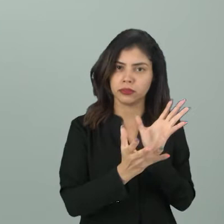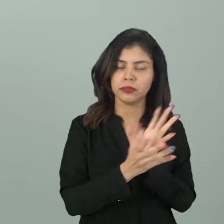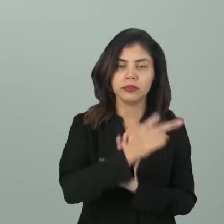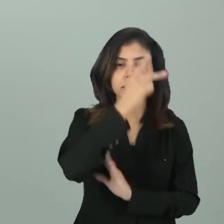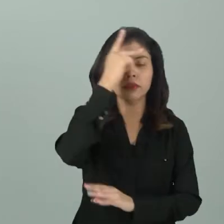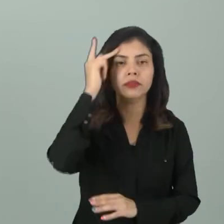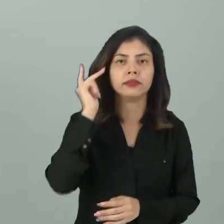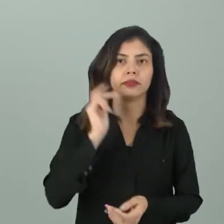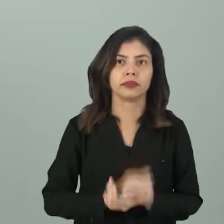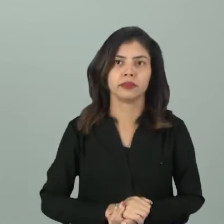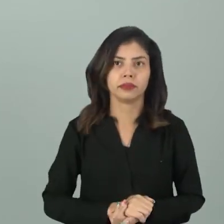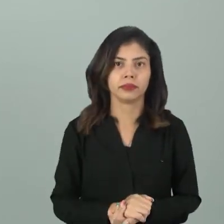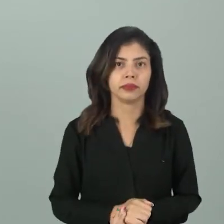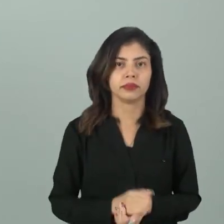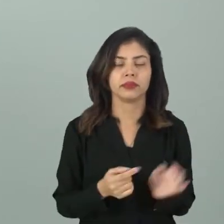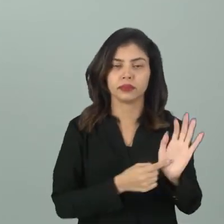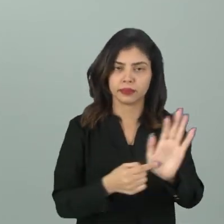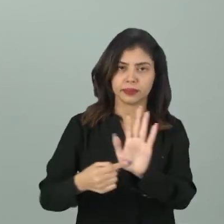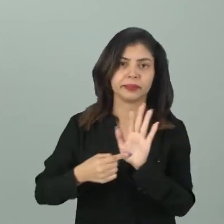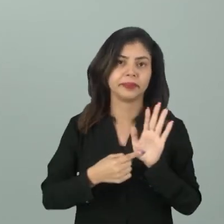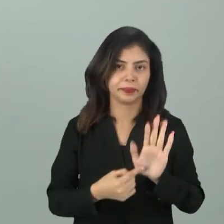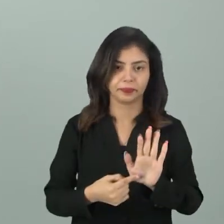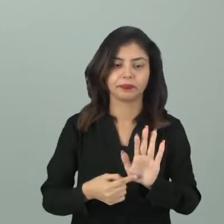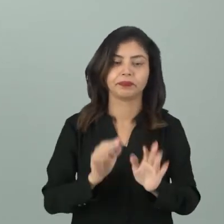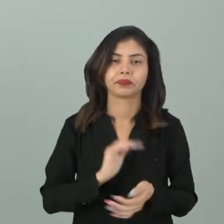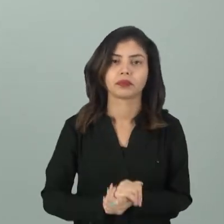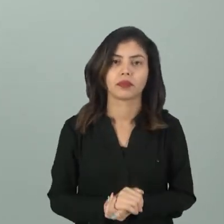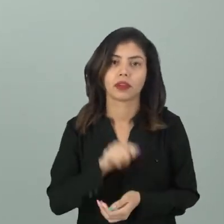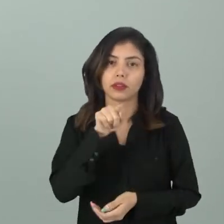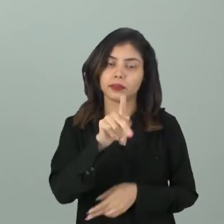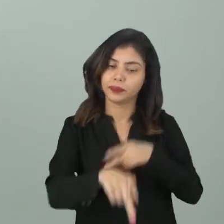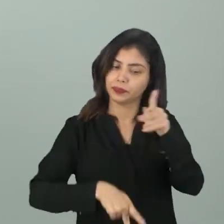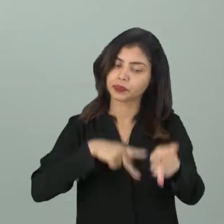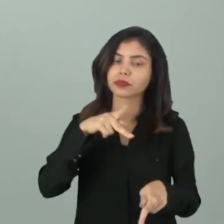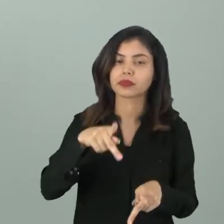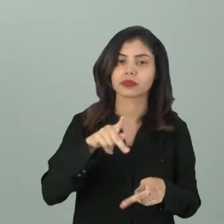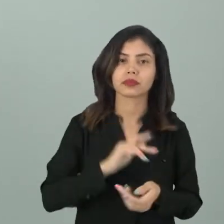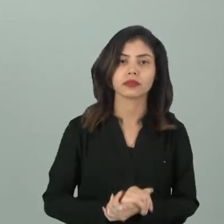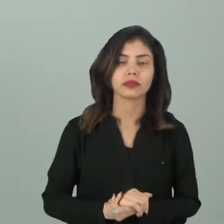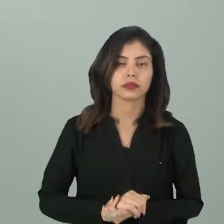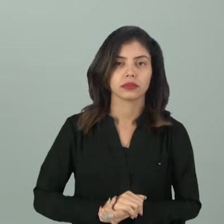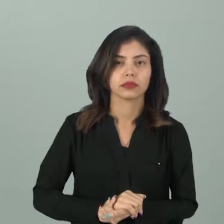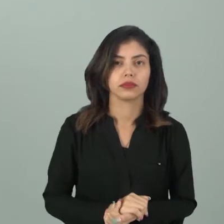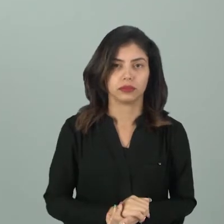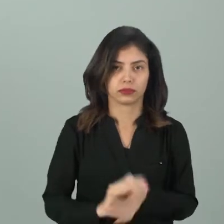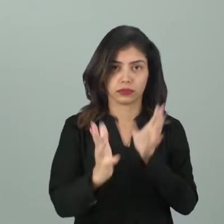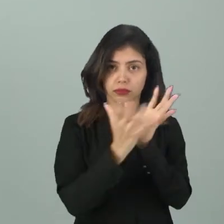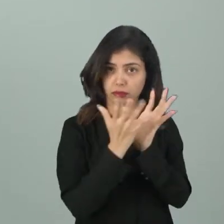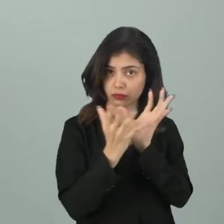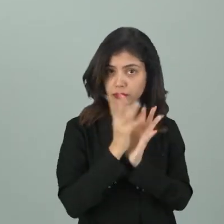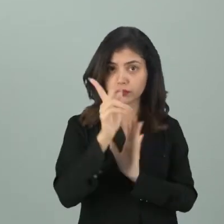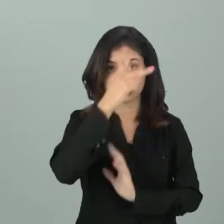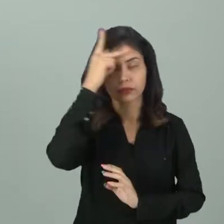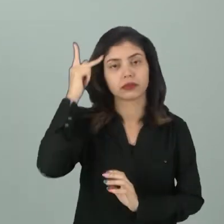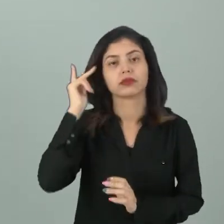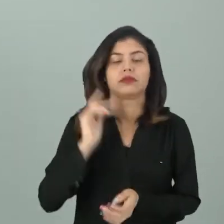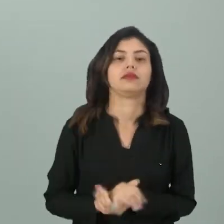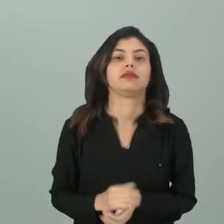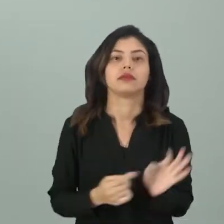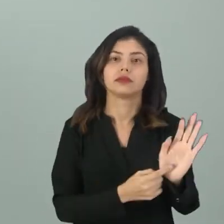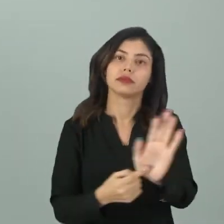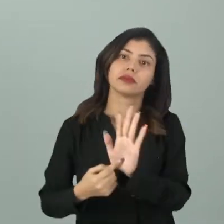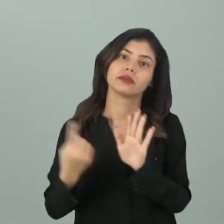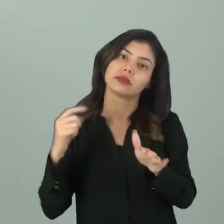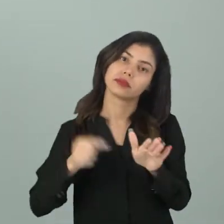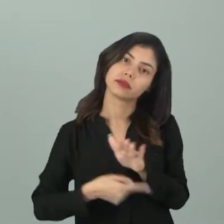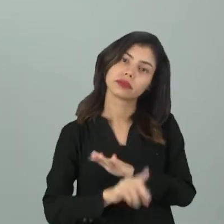de pessoas será a representatividade dessa população. E esse grupo de pessoas nós